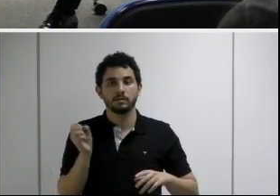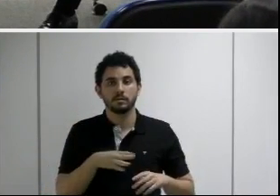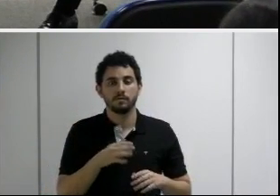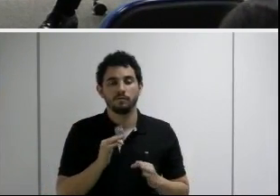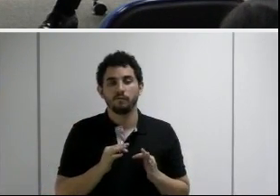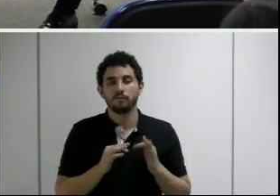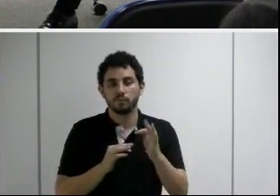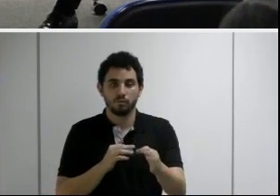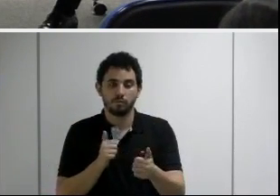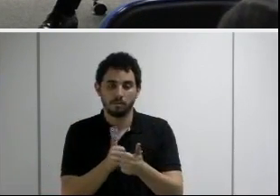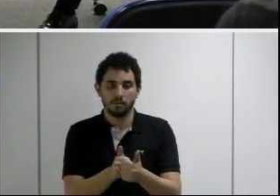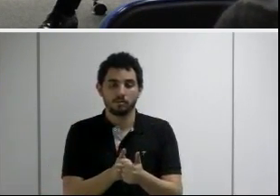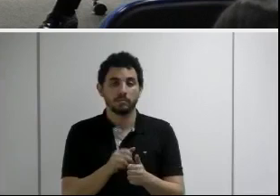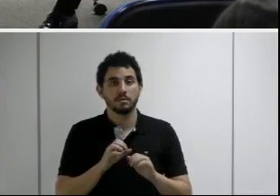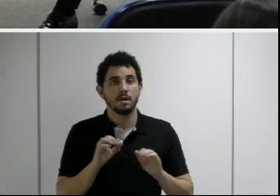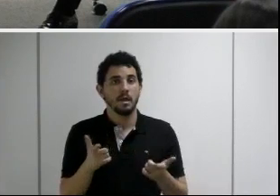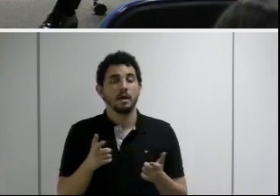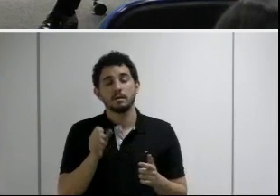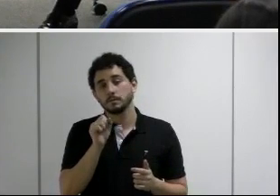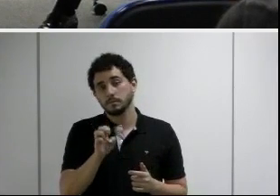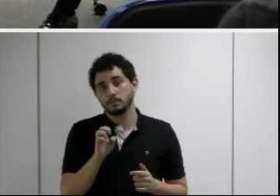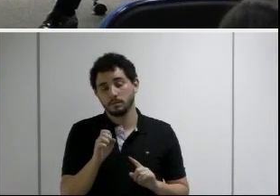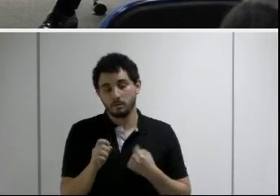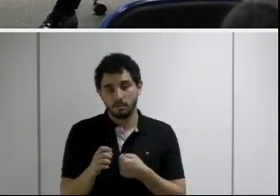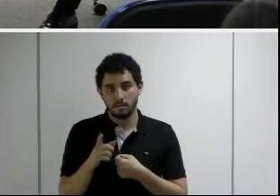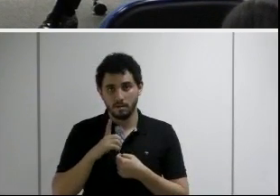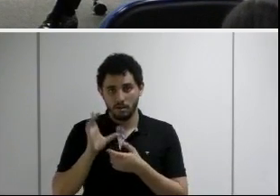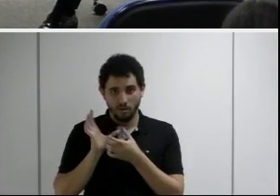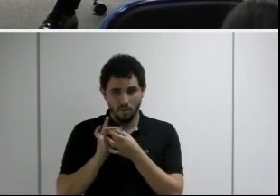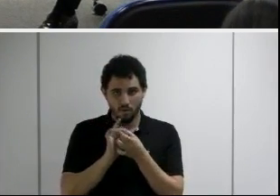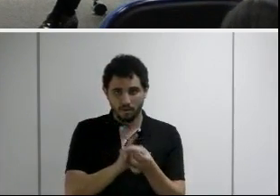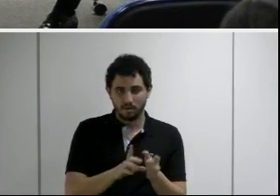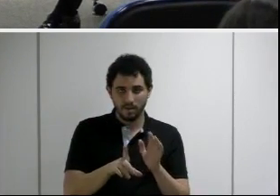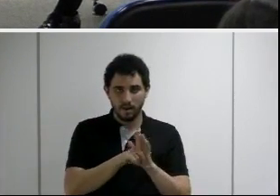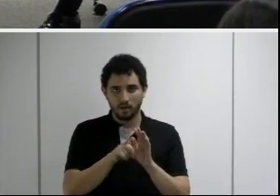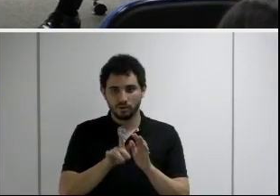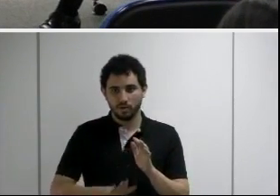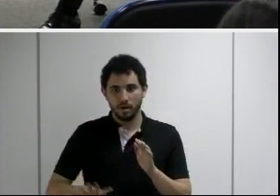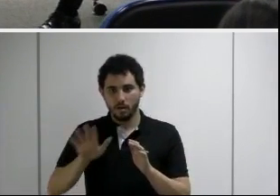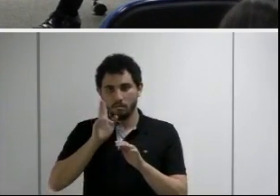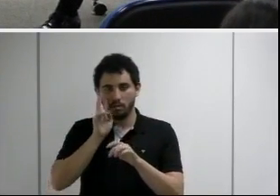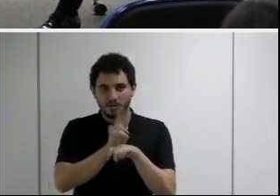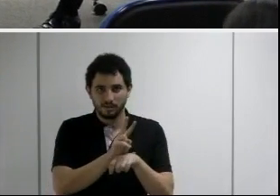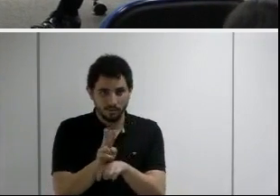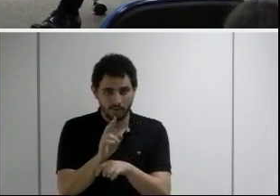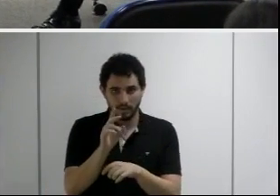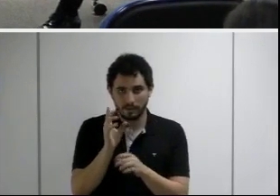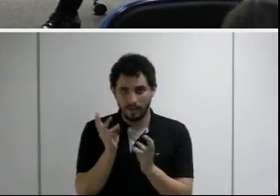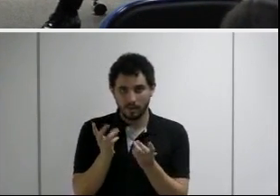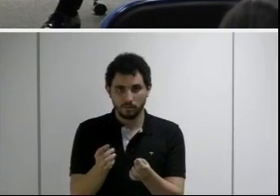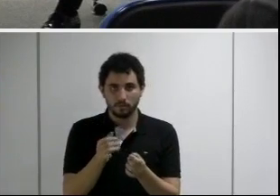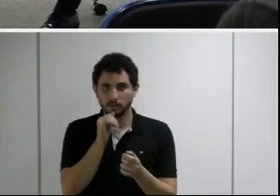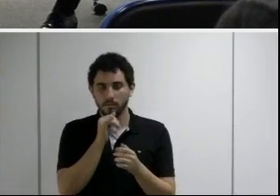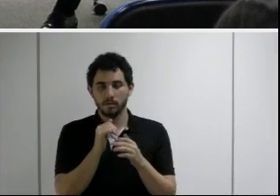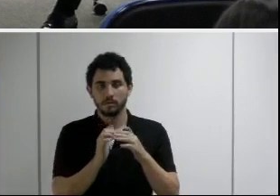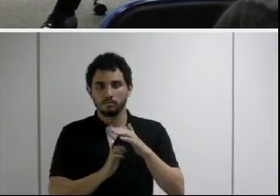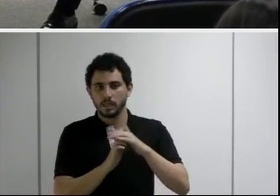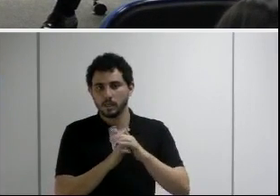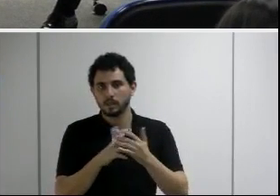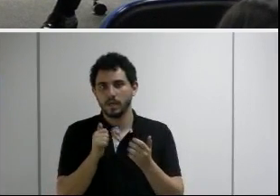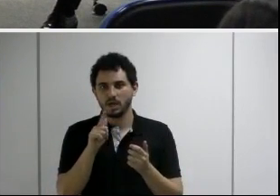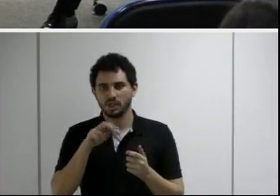próximo. É lógico que se tivermos no contexto da Lei Geral de Proteção de Dados uma entidade, uma